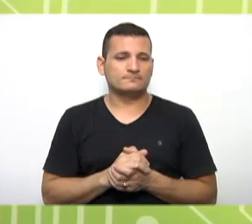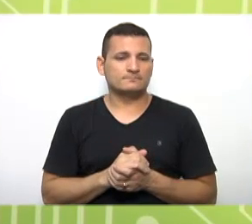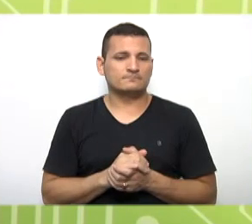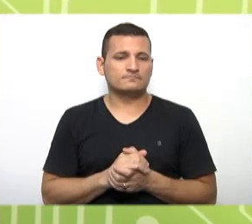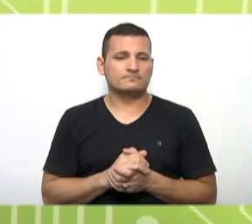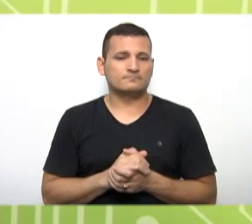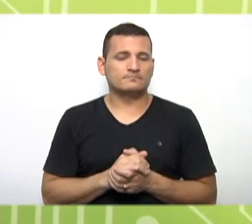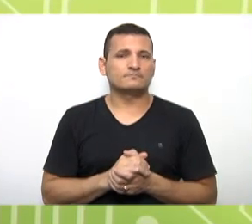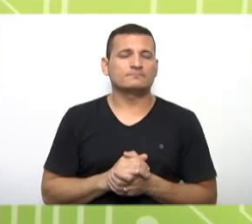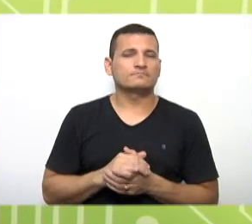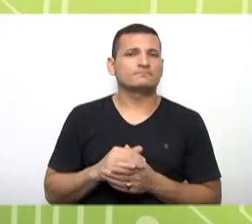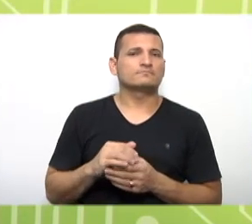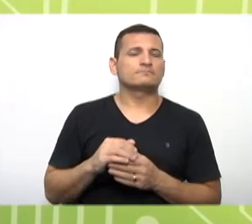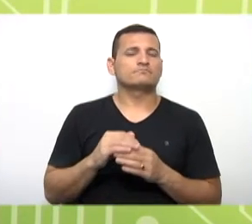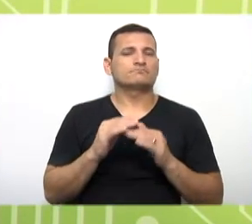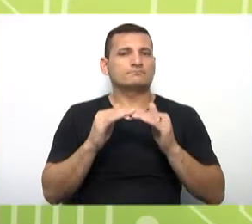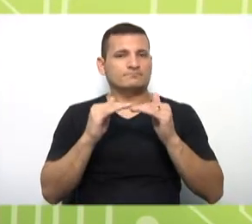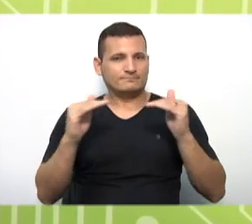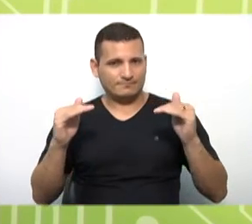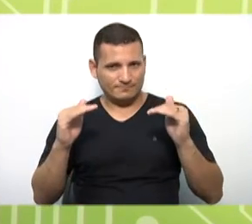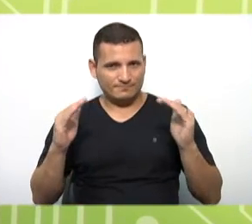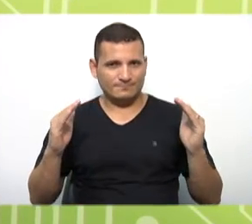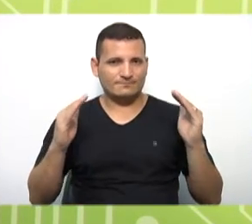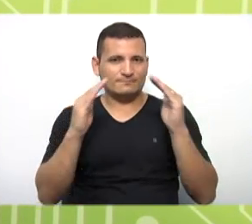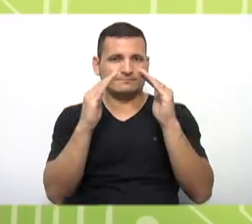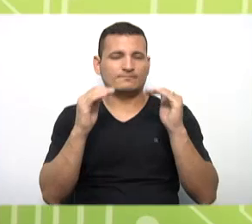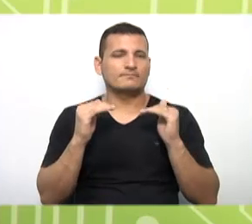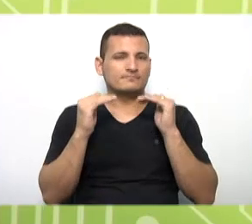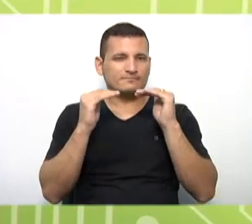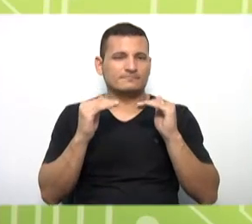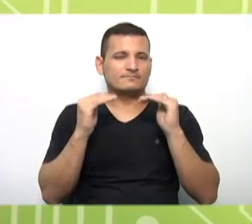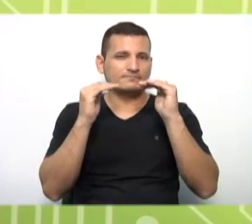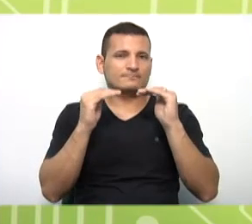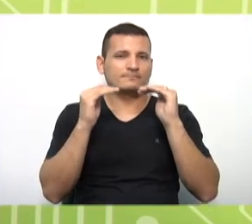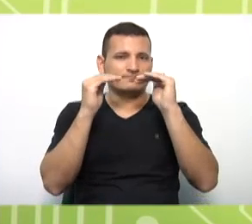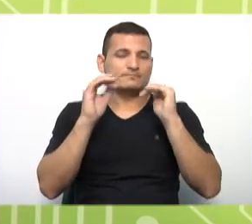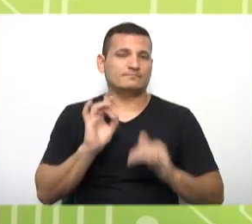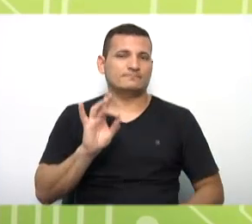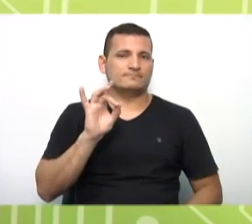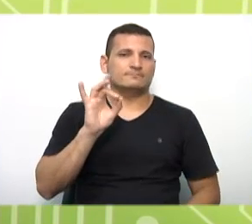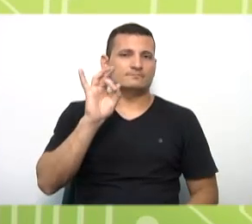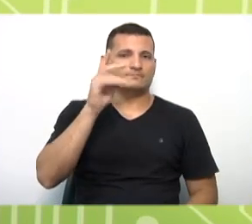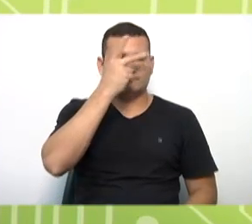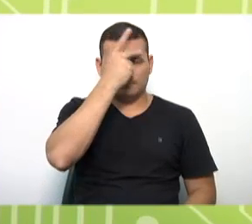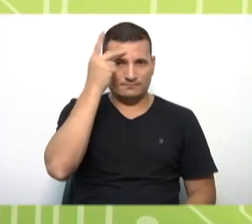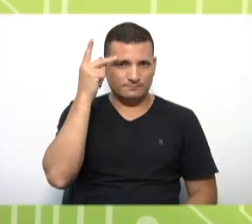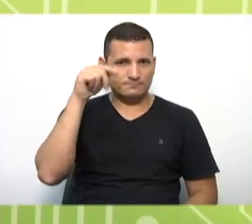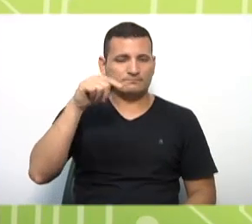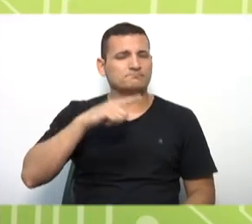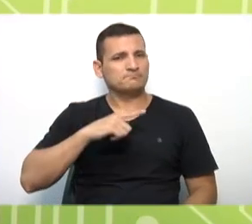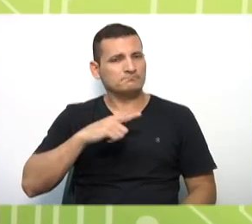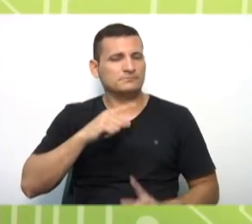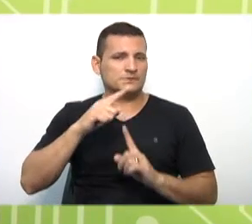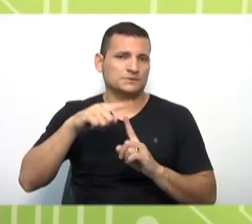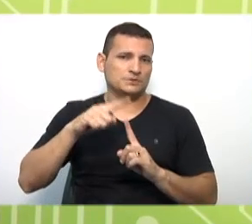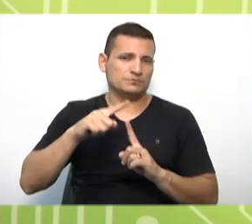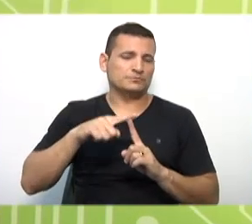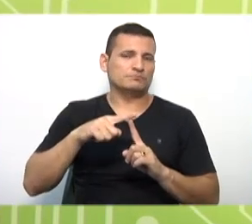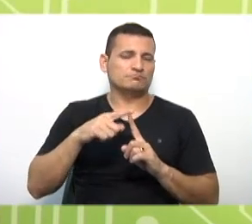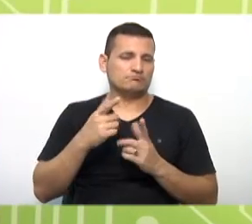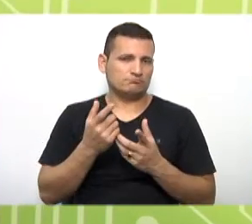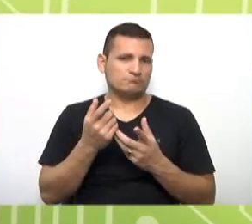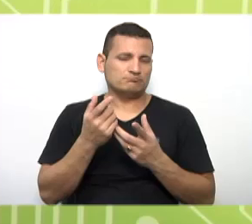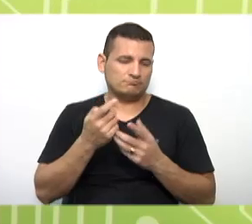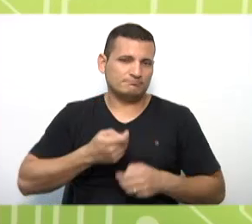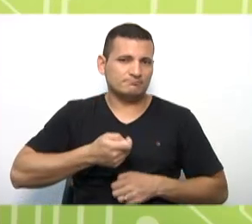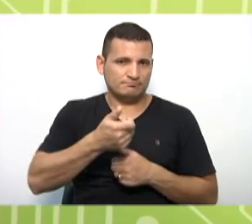que cada nível da pirâmide, cada pessoa que está em cada nível da pirâmide, ele vai ter um tipo de recompensa que vai motivá-lo. E aí é